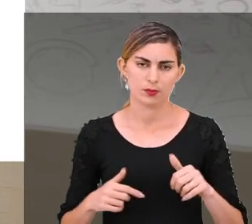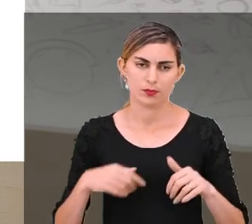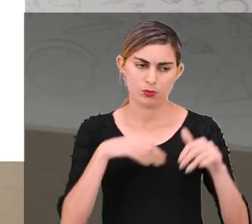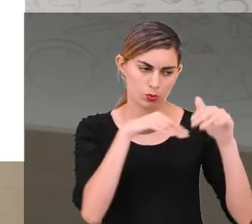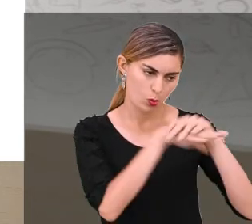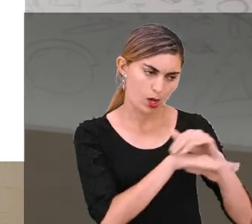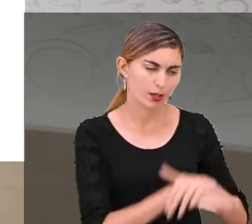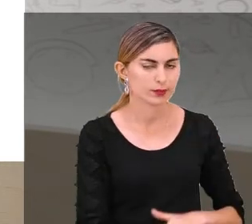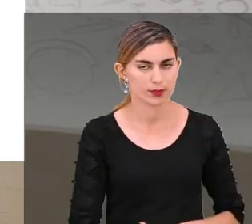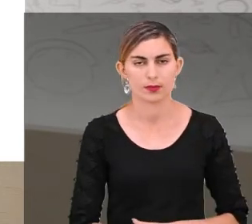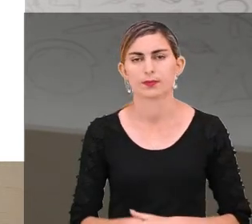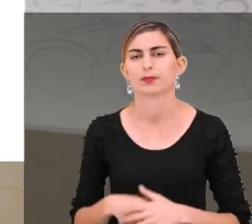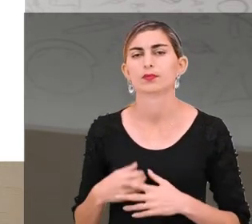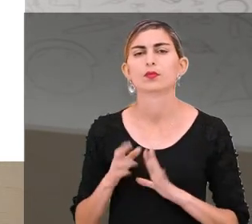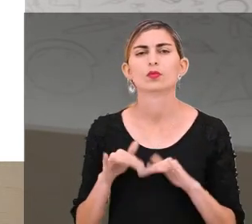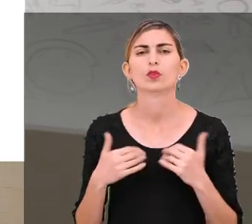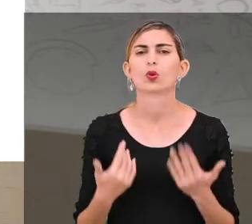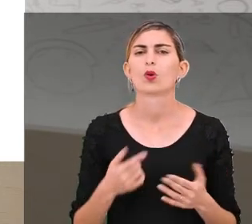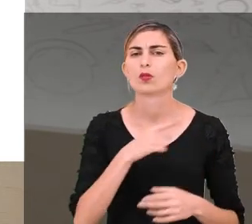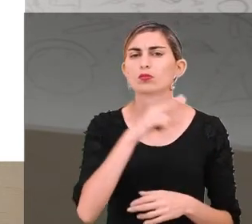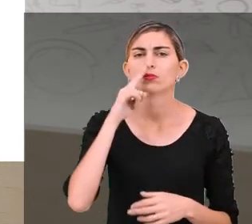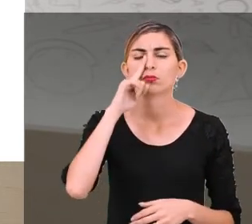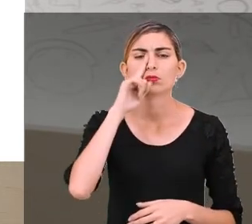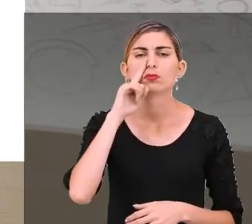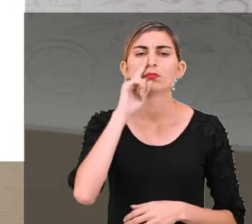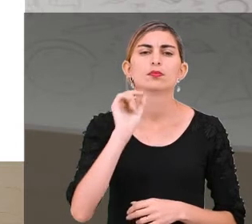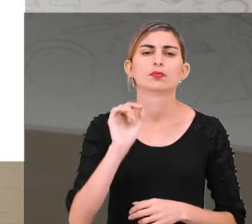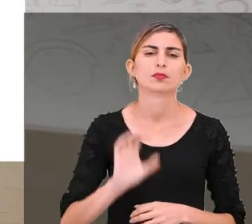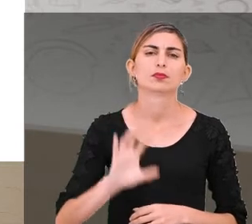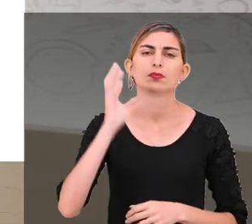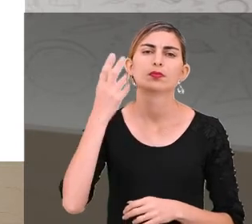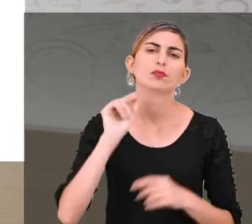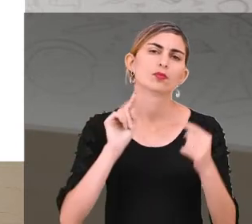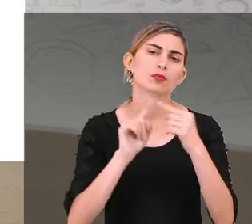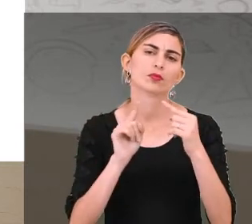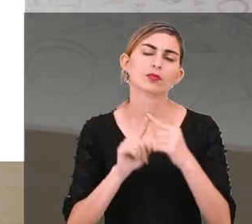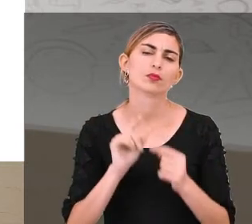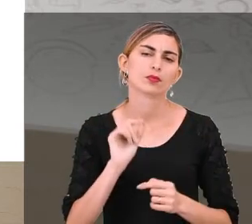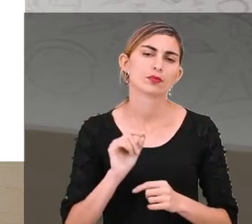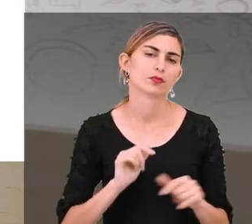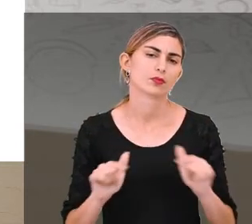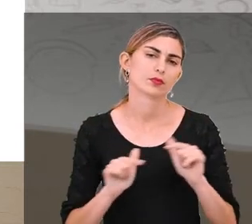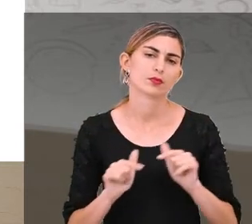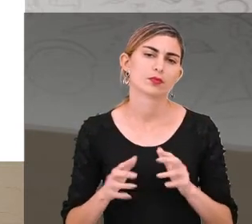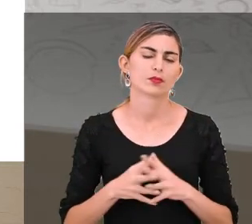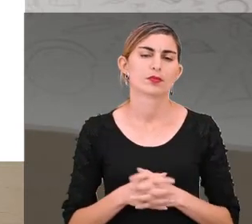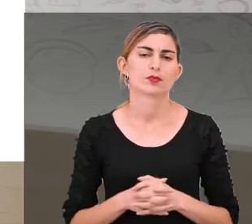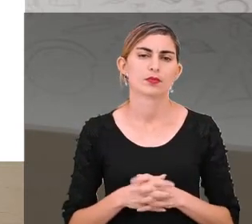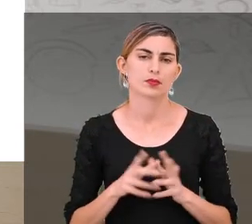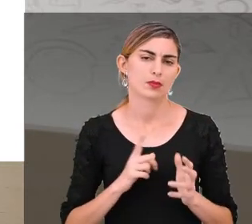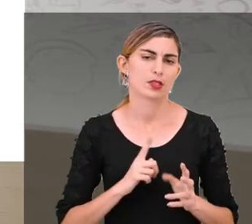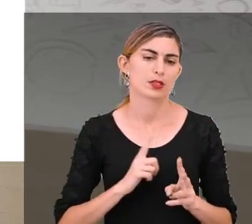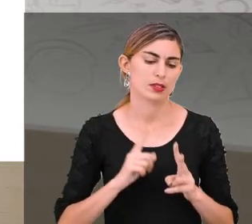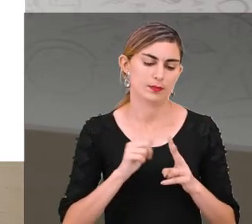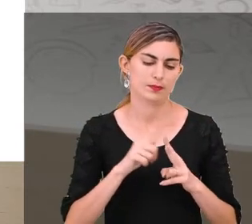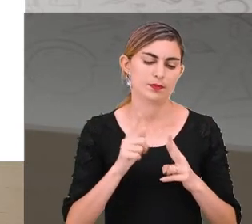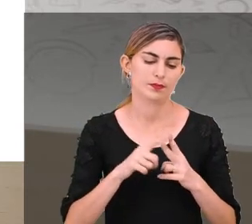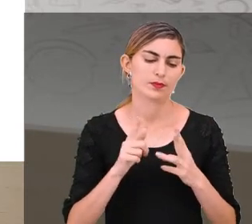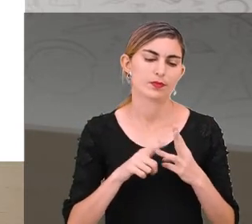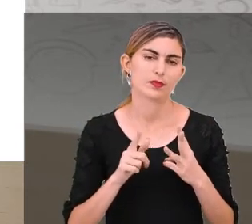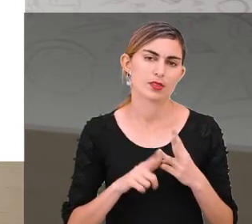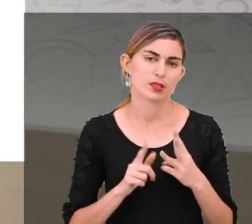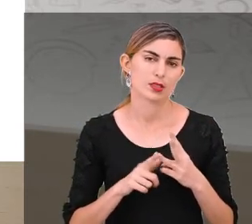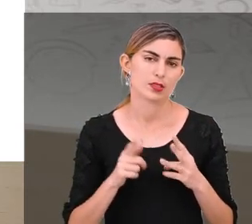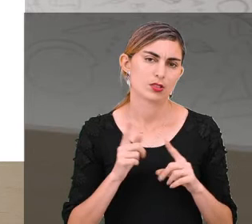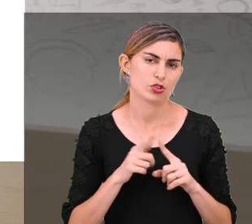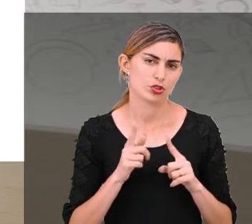do galpão. Quais os fatores de riscos associados a essa atividade? Nós temos 3